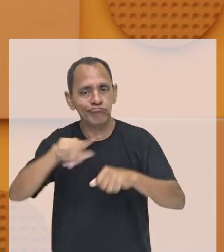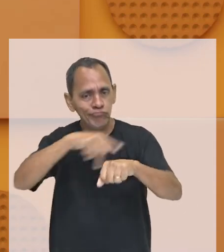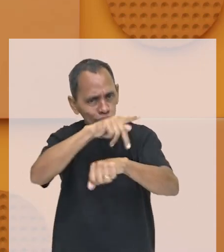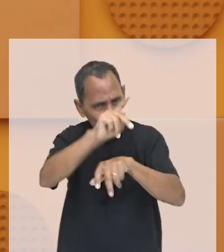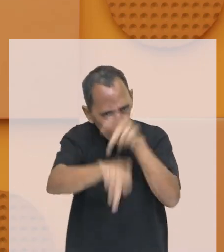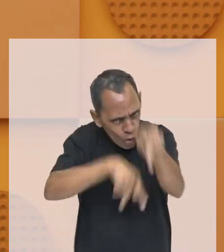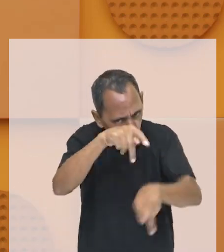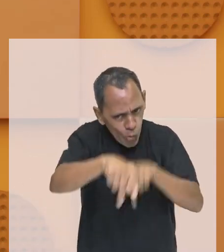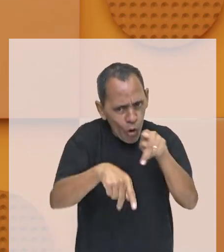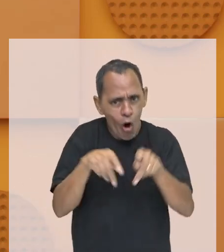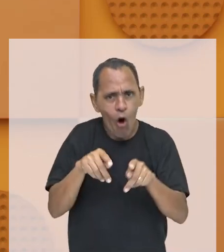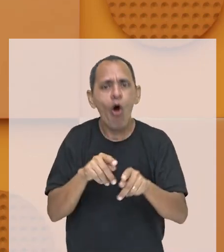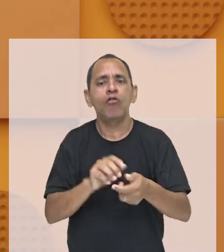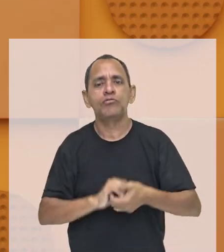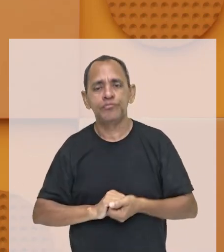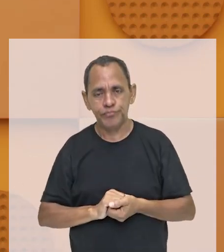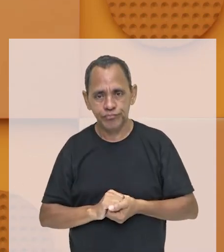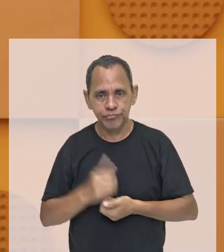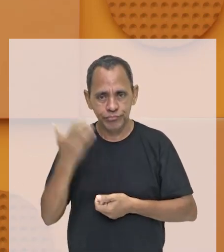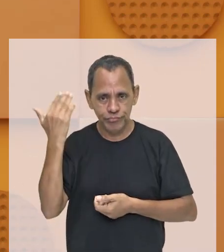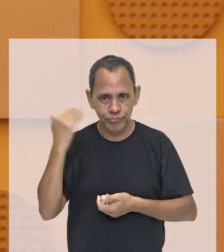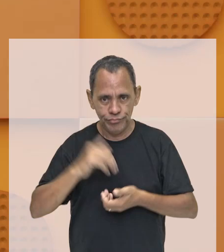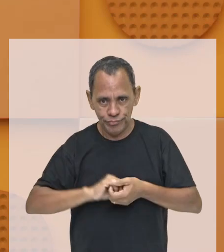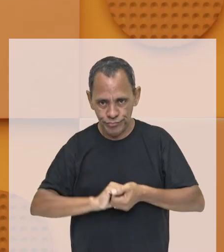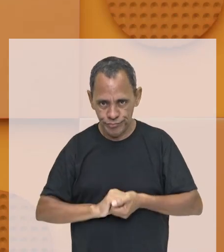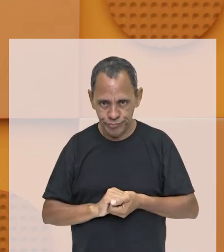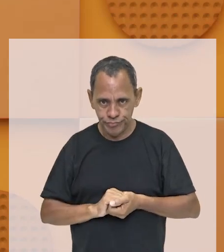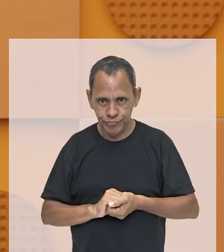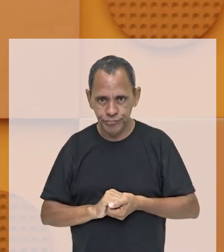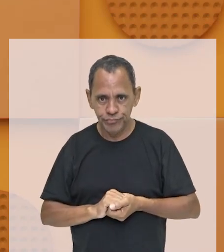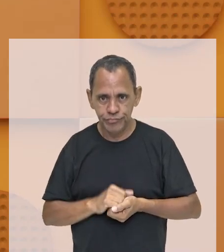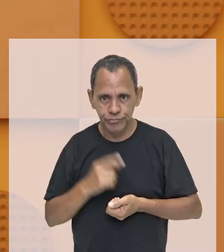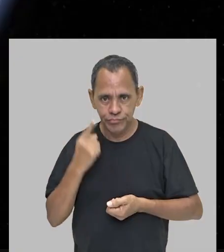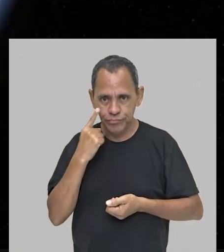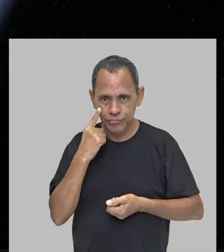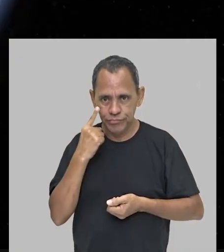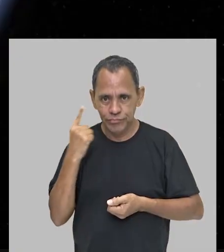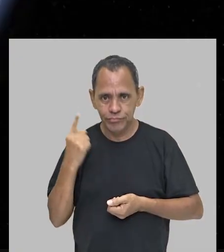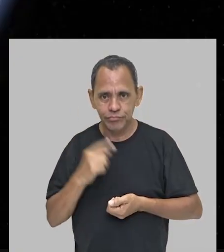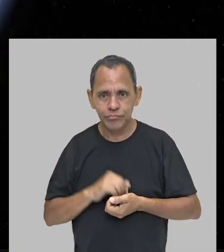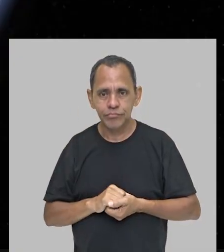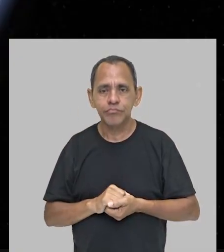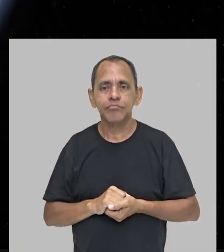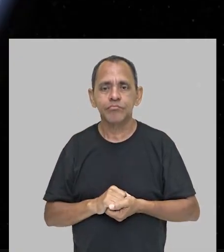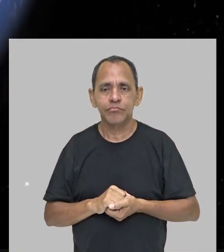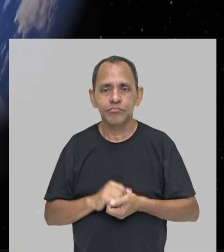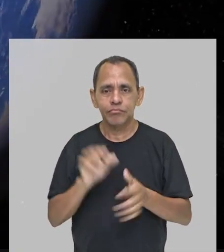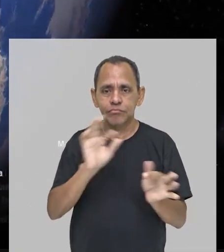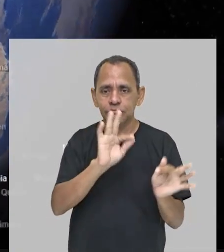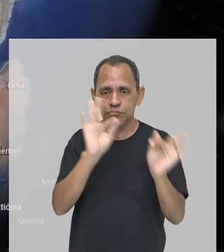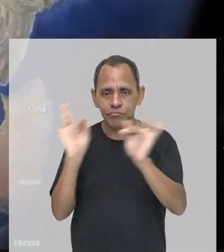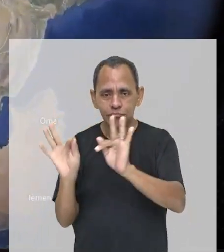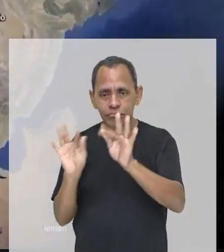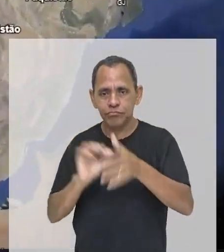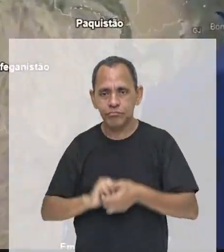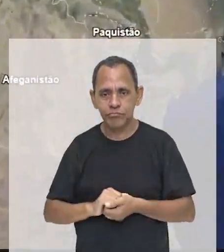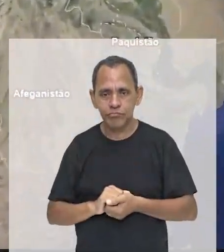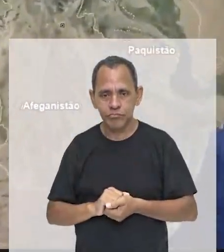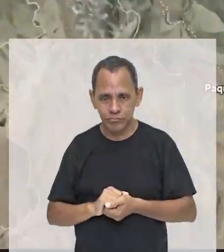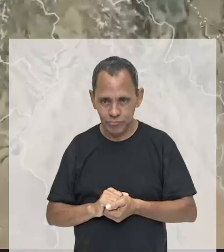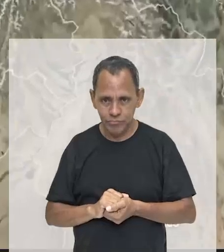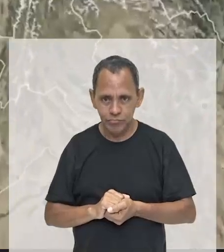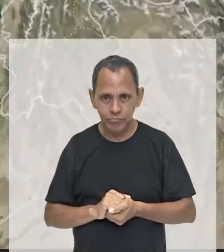esses povos antigamente. Vamos dar uma olhada aqui numa outra animação do Google Earth, que